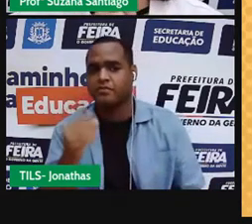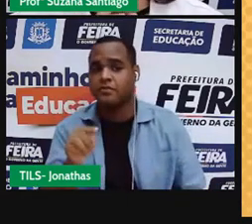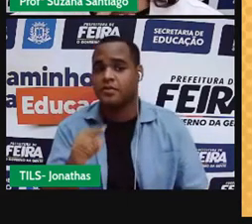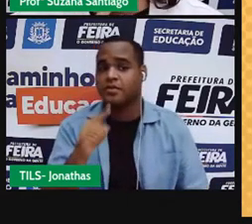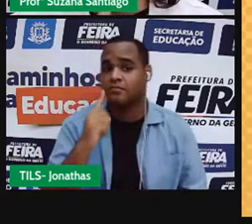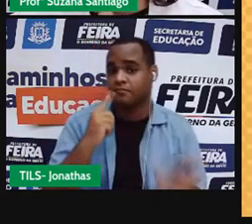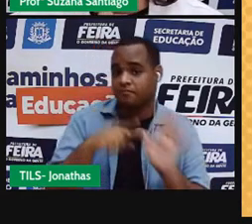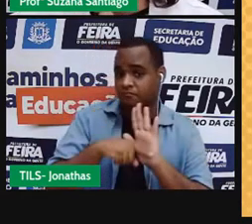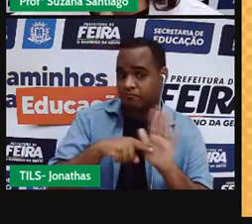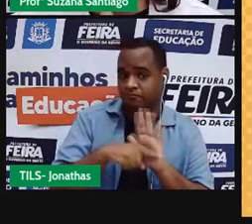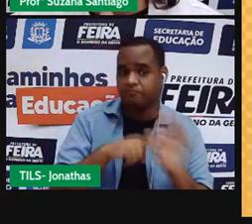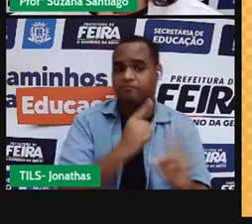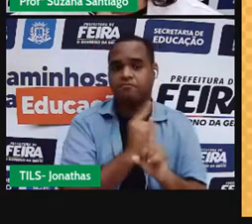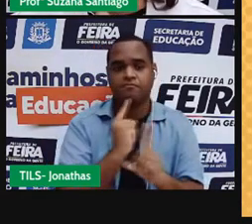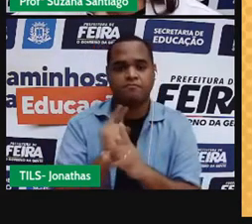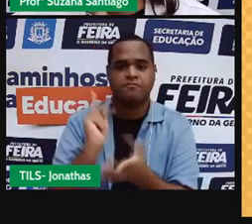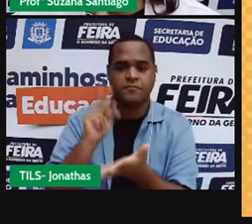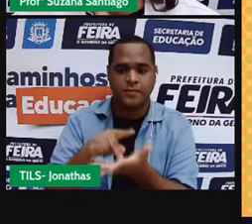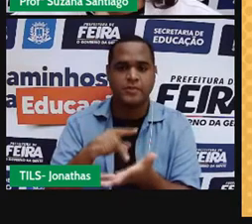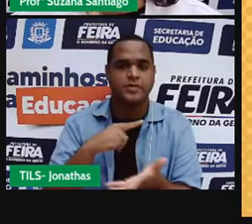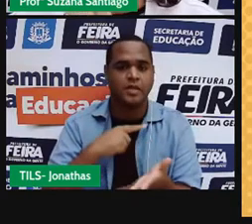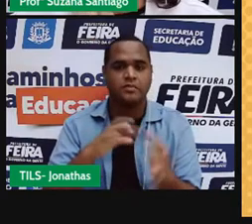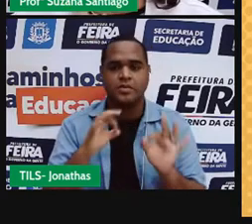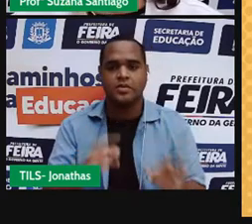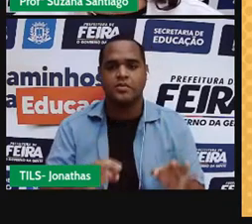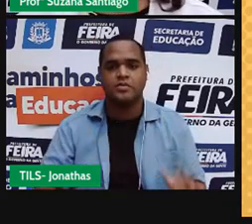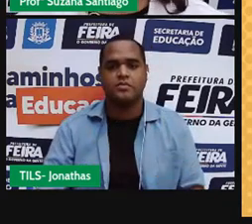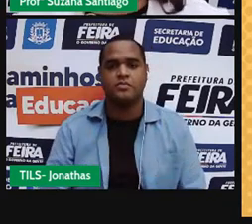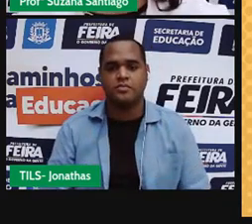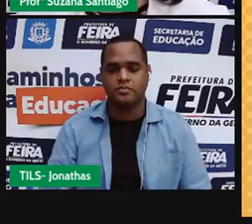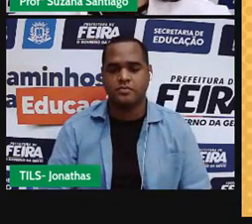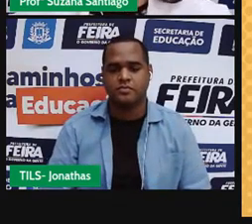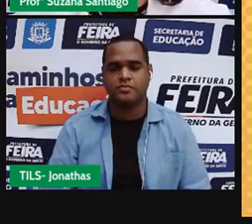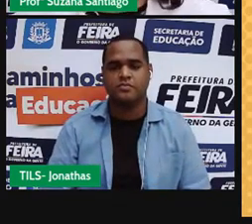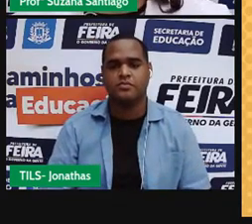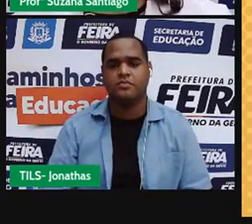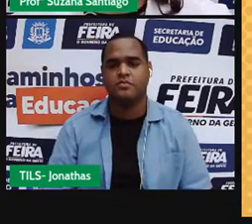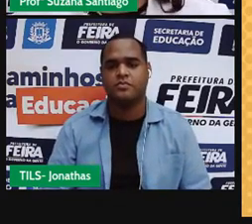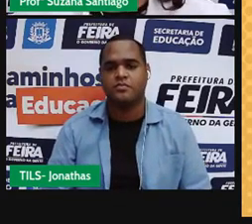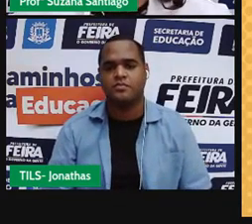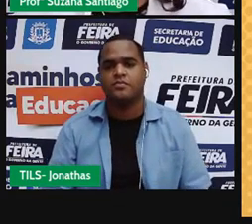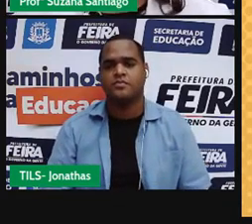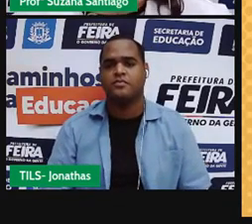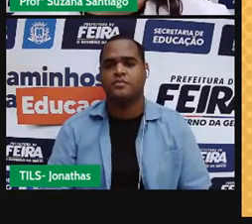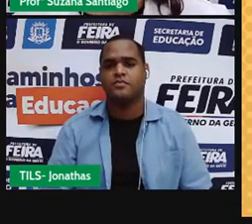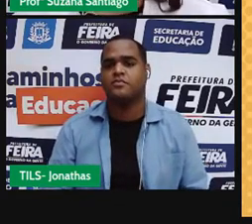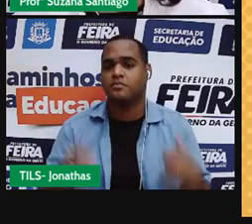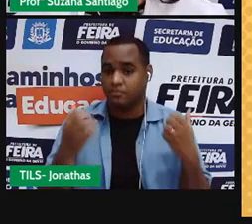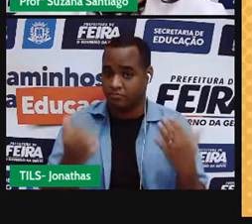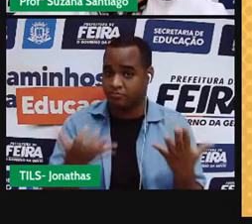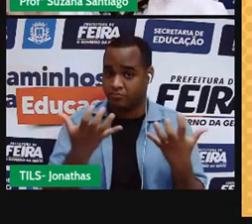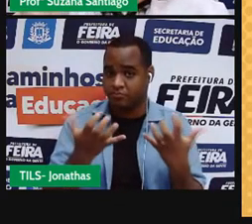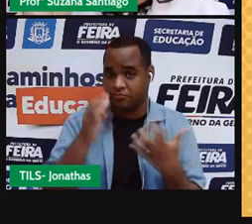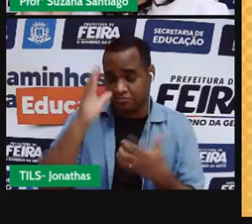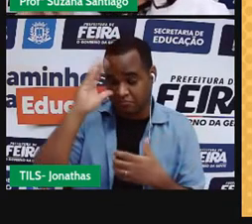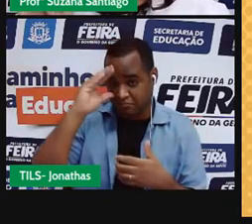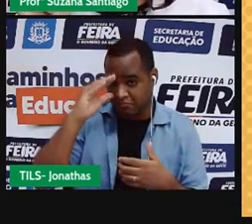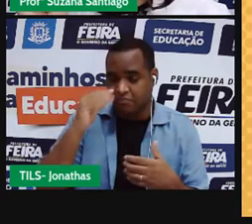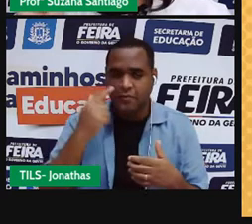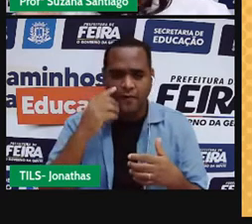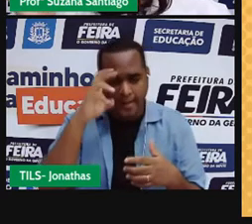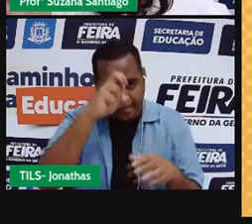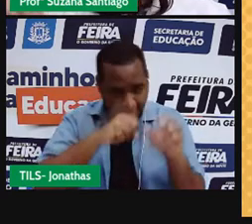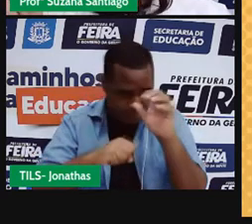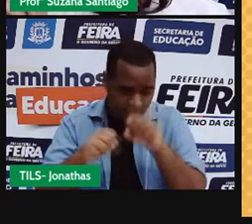no Google para descobrir se é fato ou se é fake e colocar aqui no chat, que a gente quer ver muita interação. E olha,